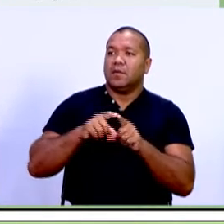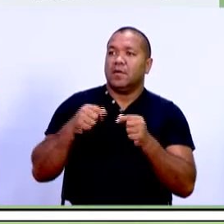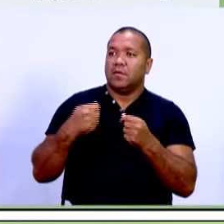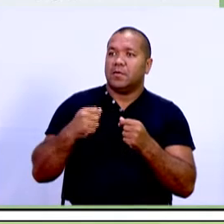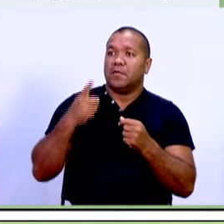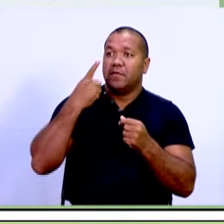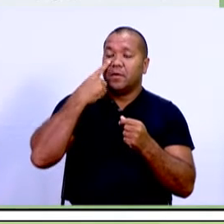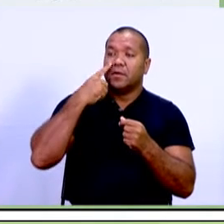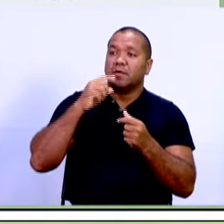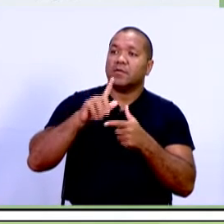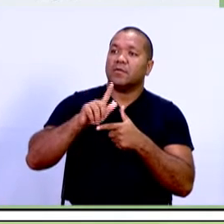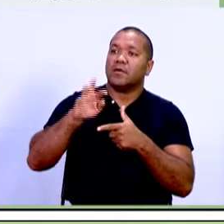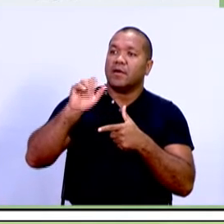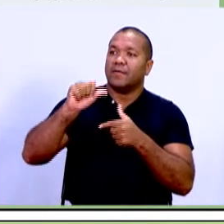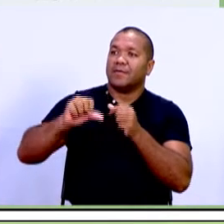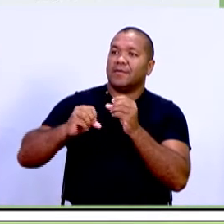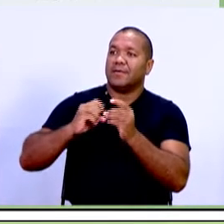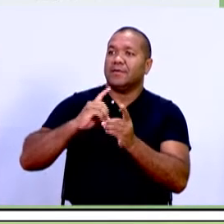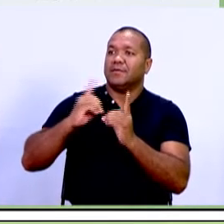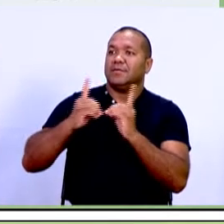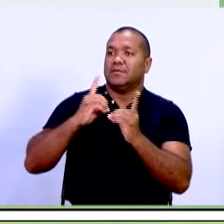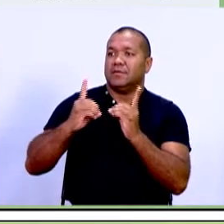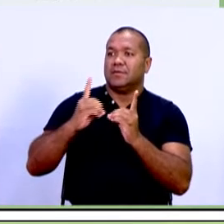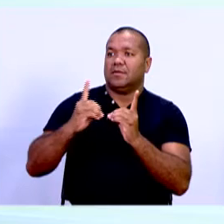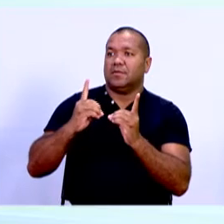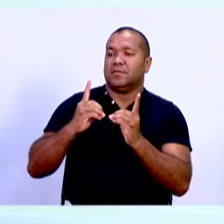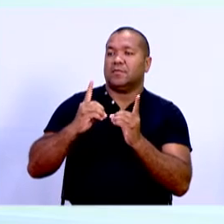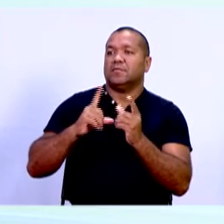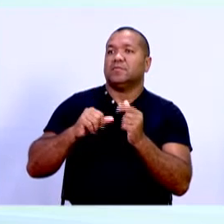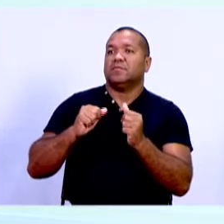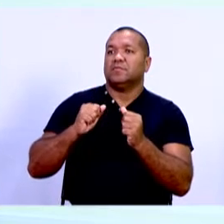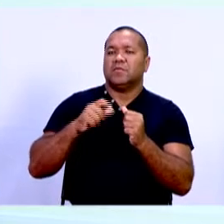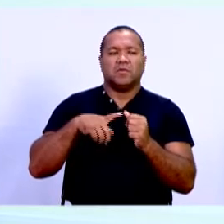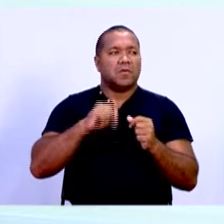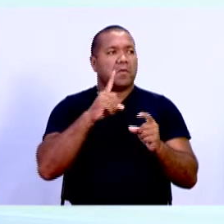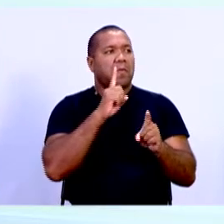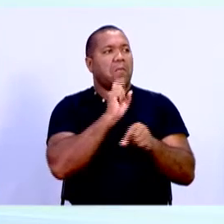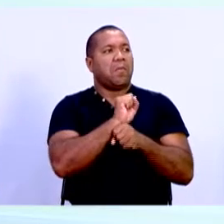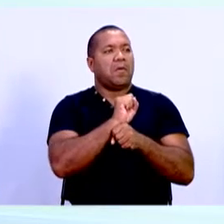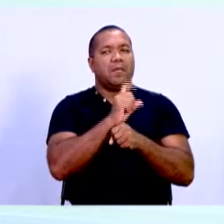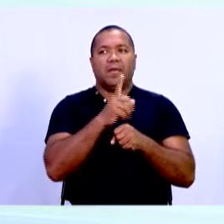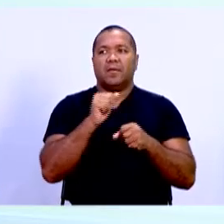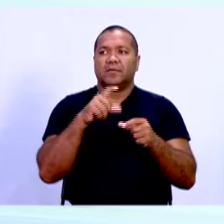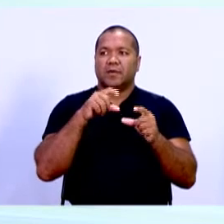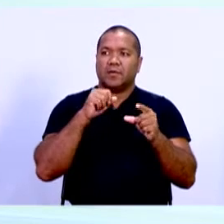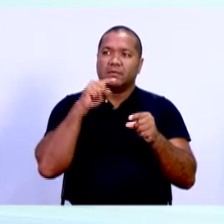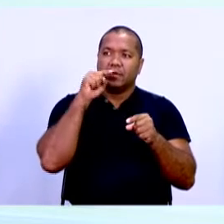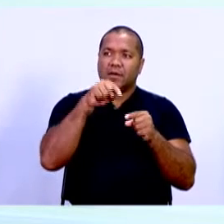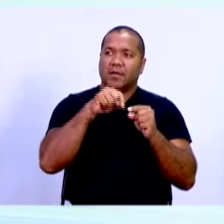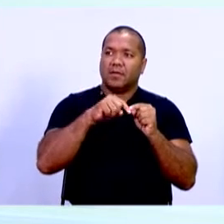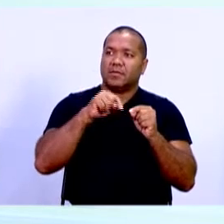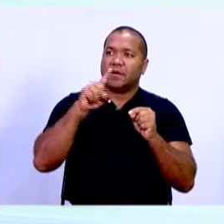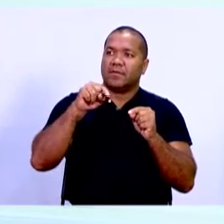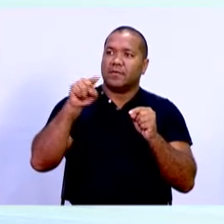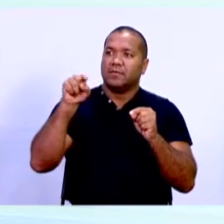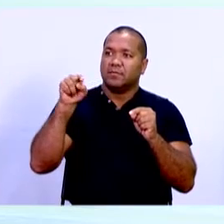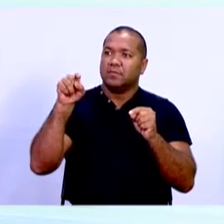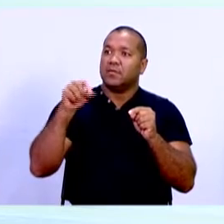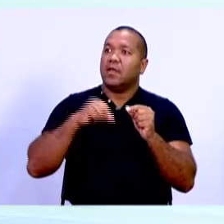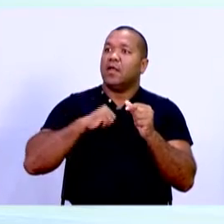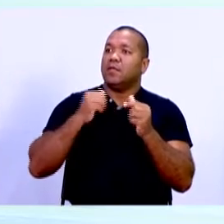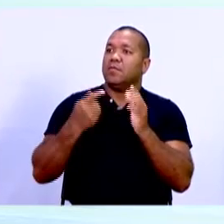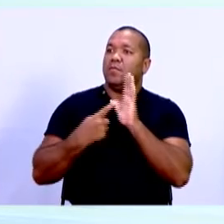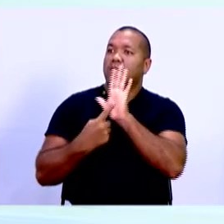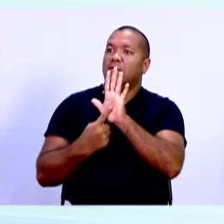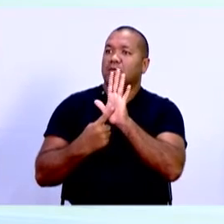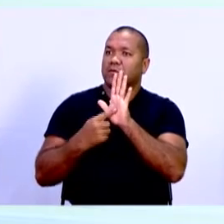gráficos interativos. Eles não são gráficos fixos, estáticos. Você, quando clica nos gráficos, eles têm animações,